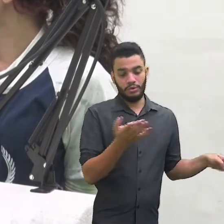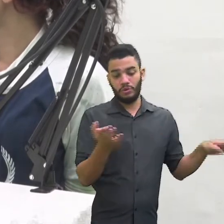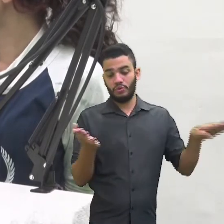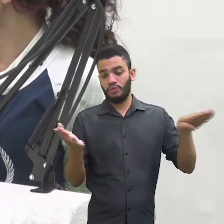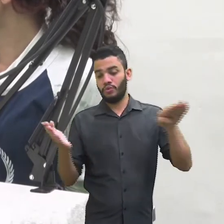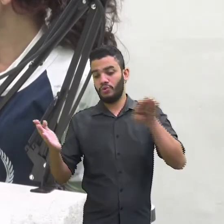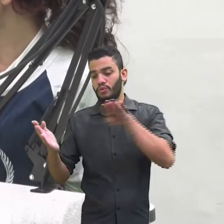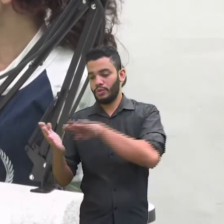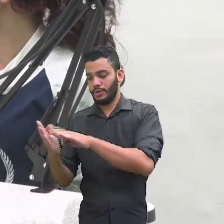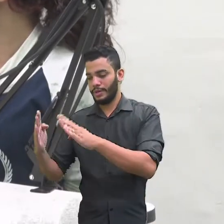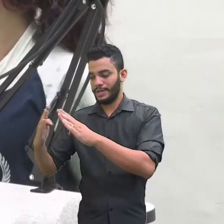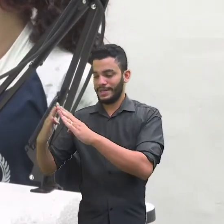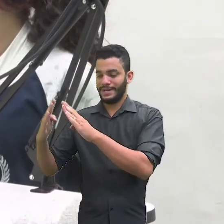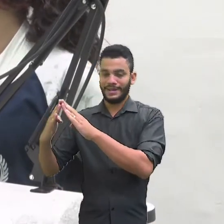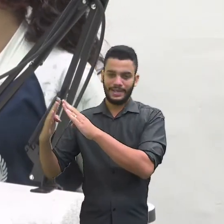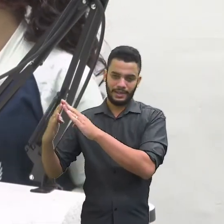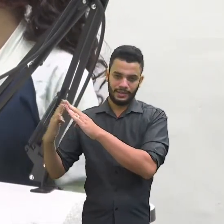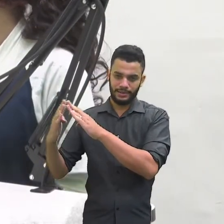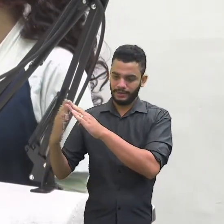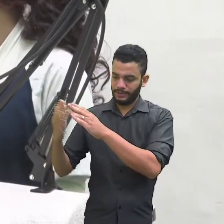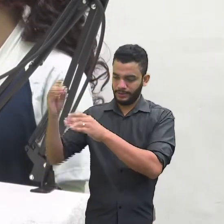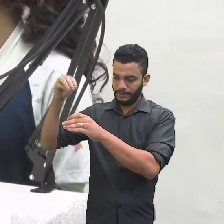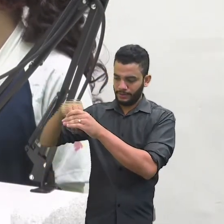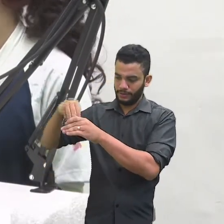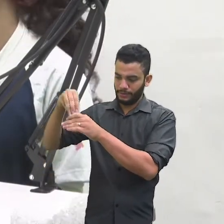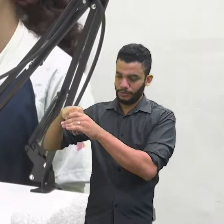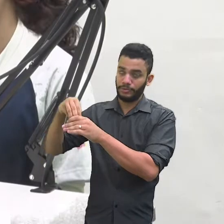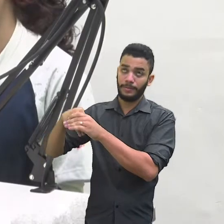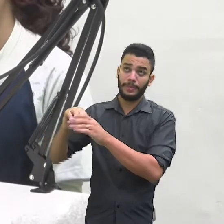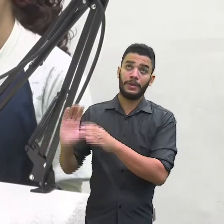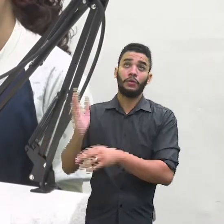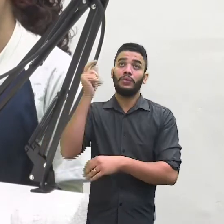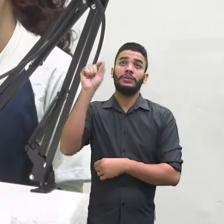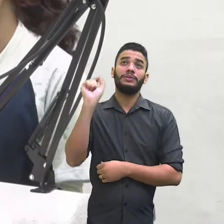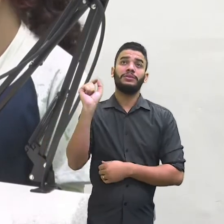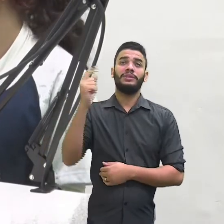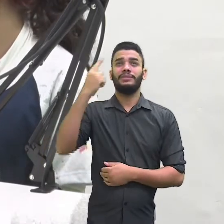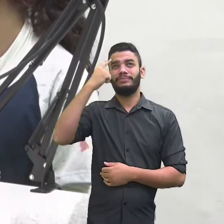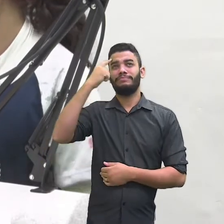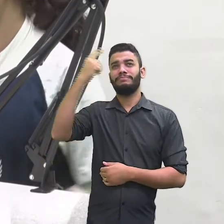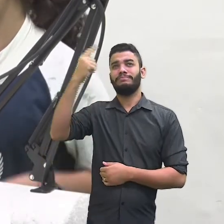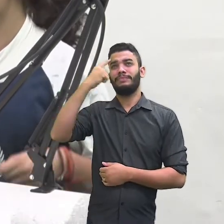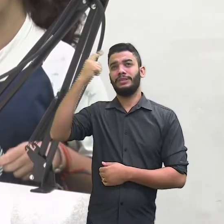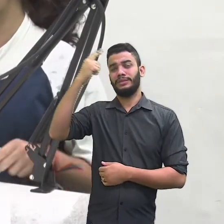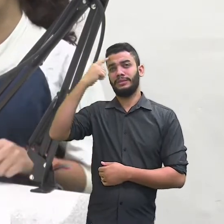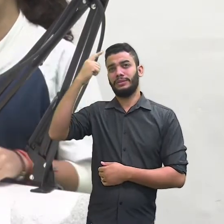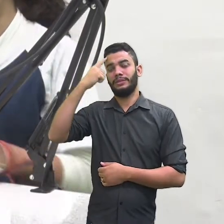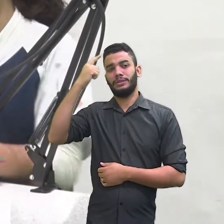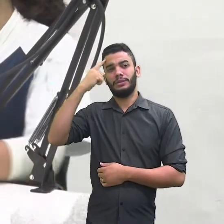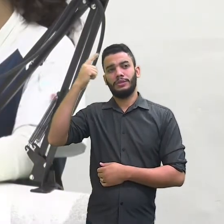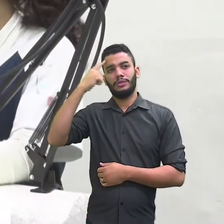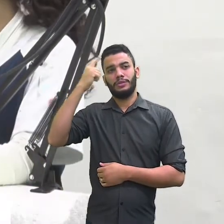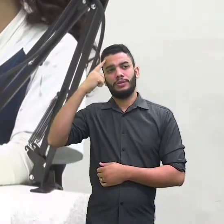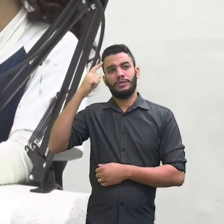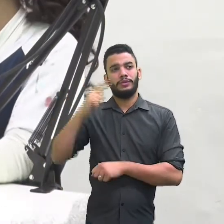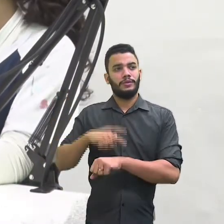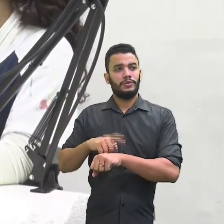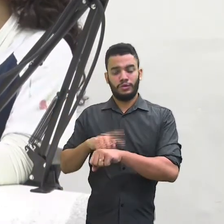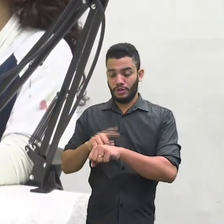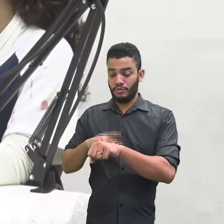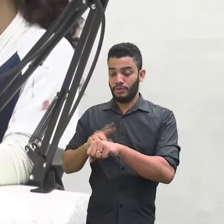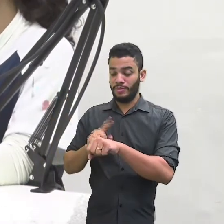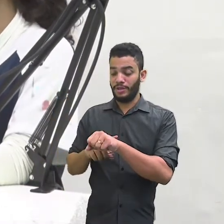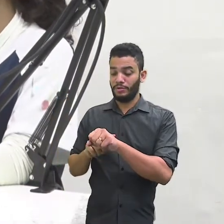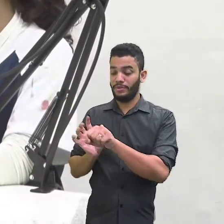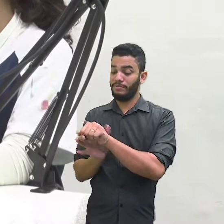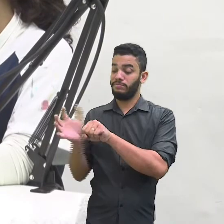pais entenderam, e agora, essa criança aqui dentro de casa, como é que eu vou fazer para educar ela? Agora eu vou ter que educar ela. Então